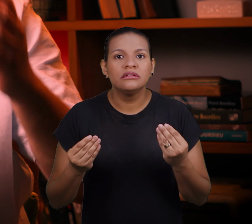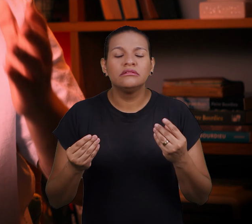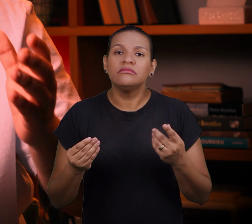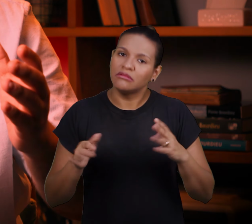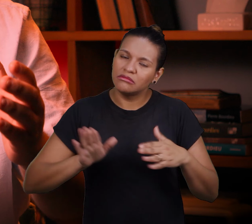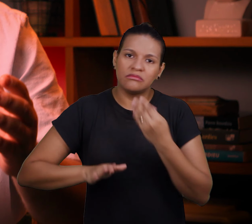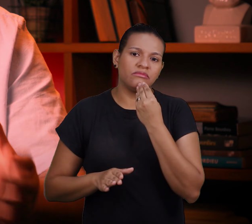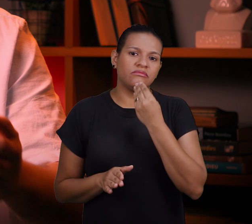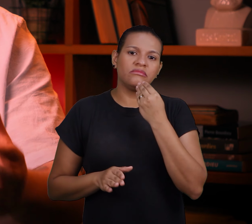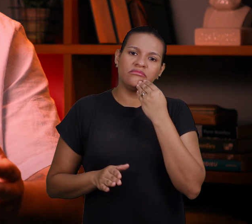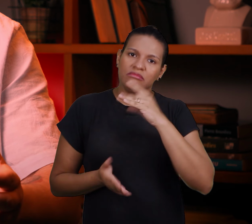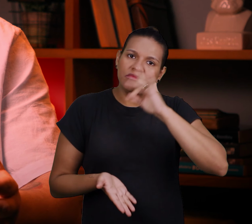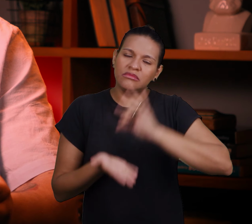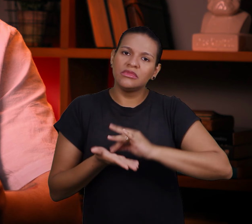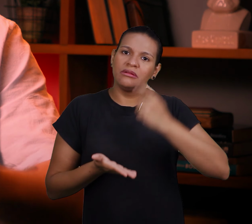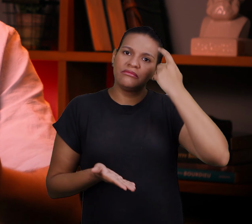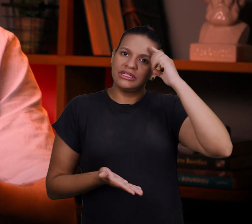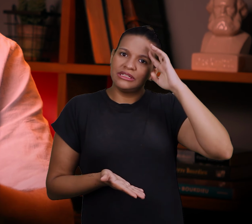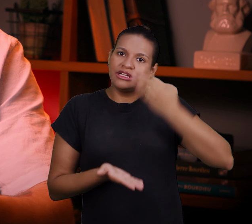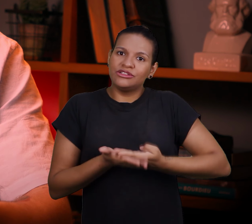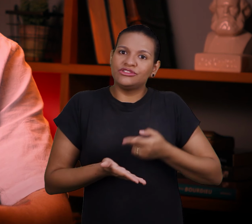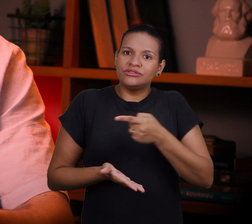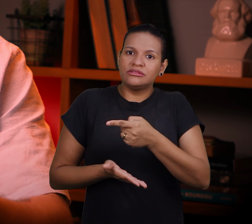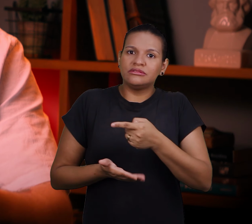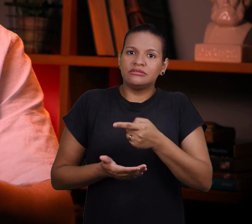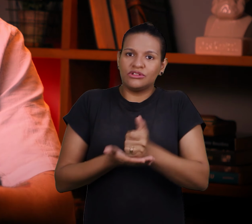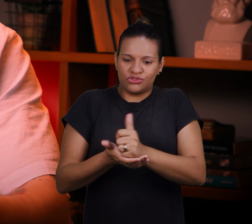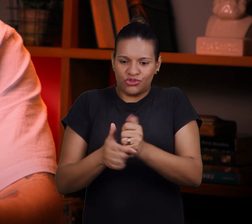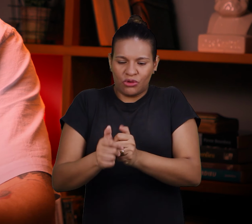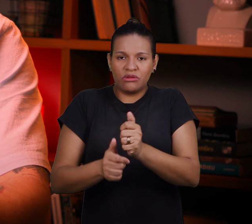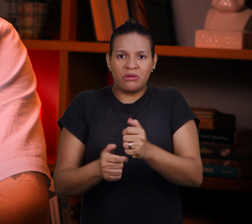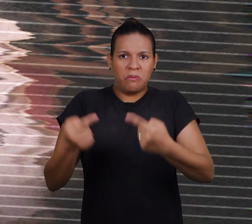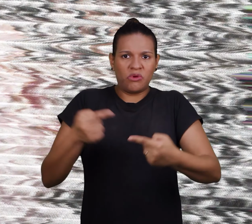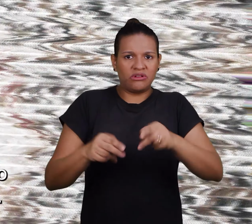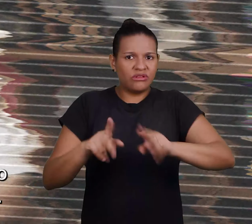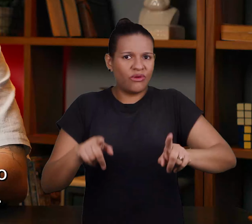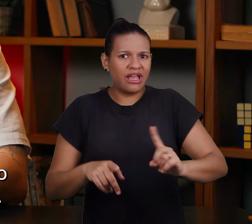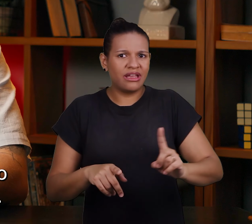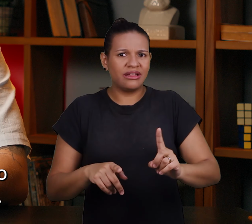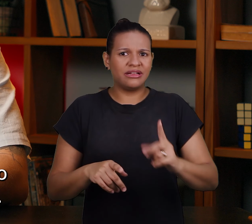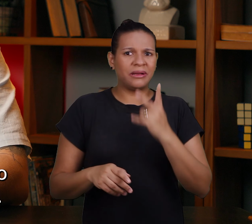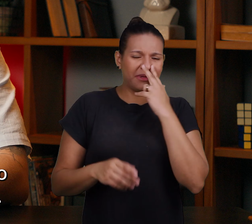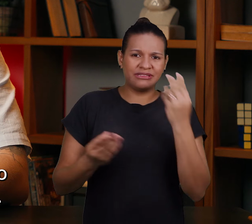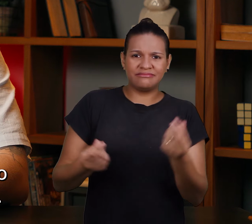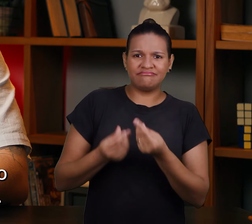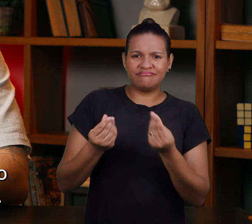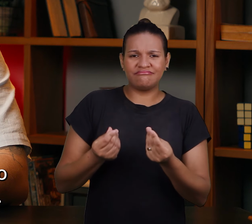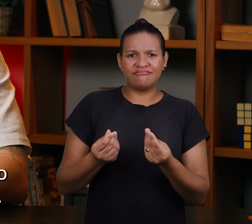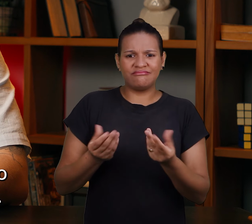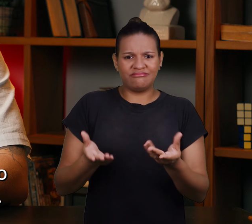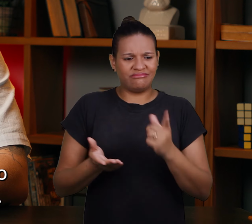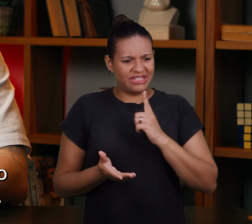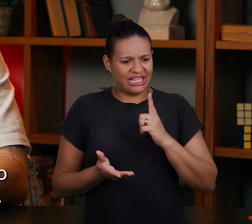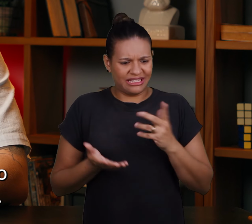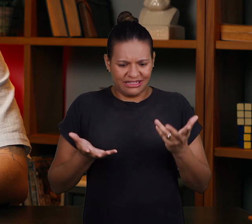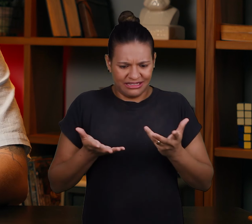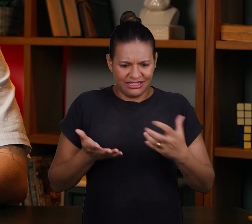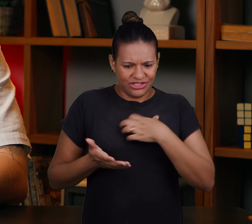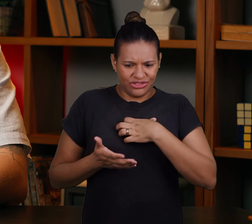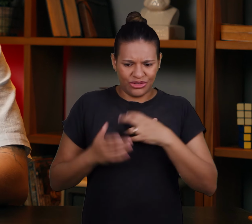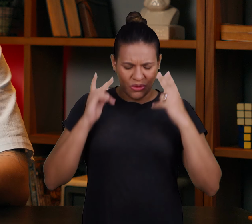E o pior, provavelmente eles realmente acreditam que o jogo deles não é político. É um caso clássico do peixe ao que menos sabe sobre a